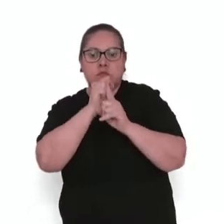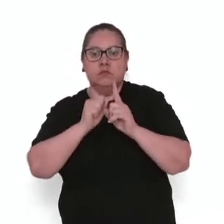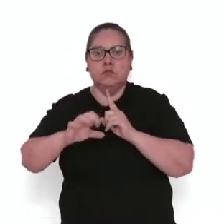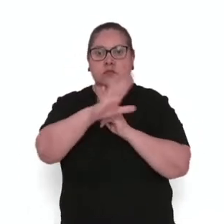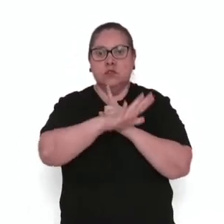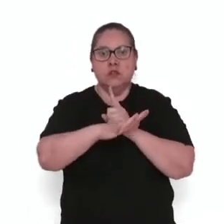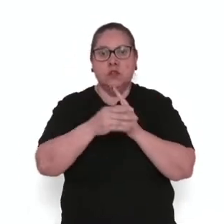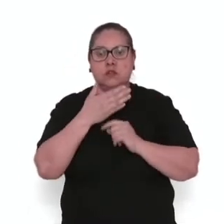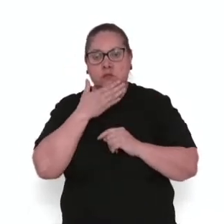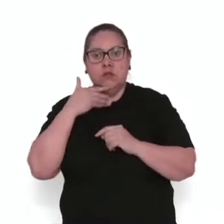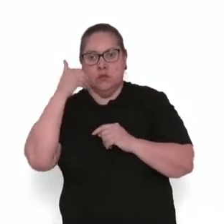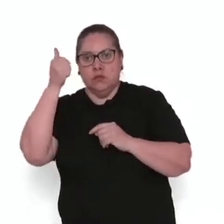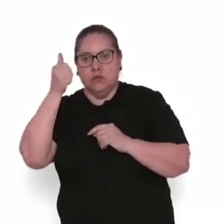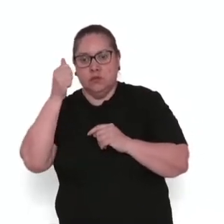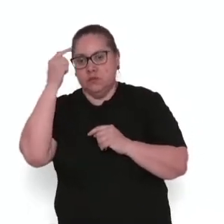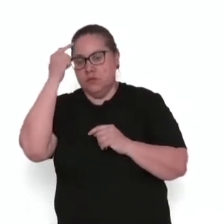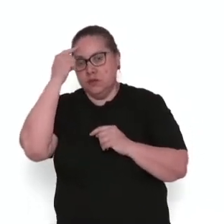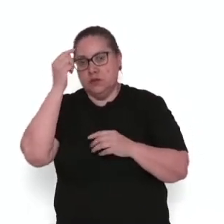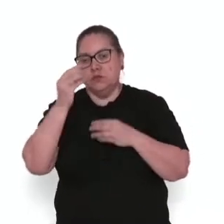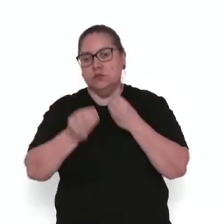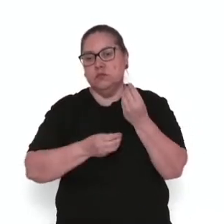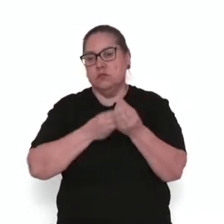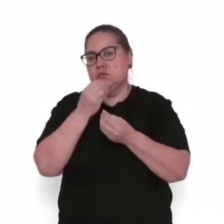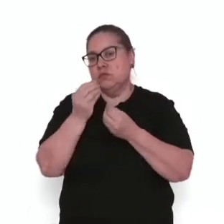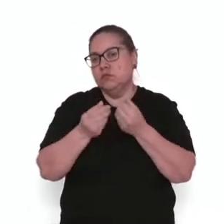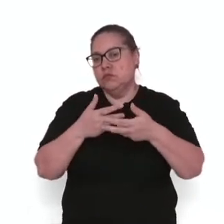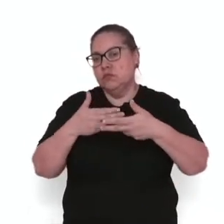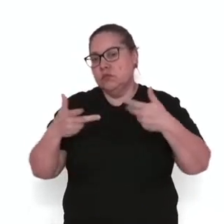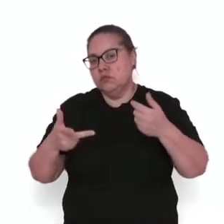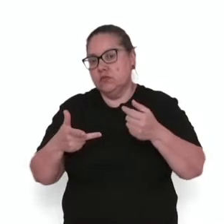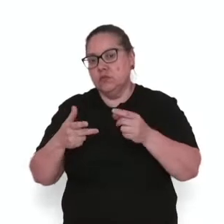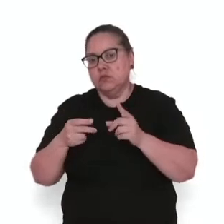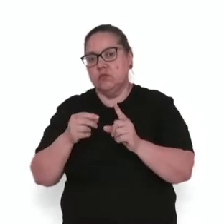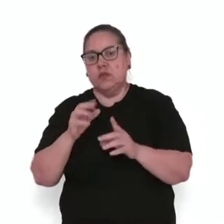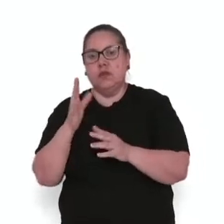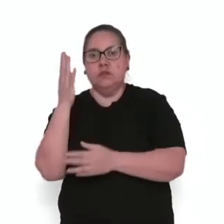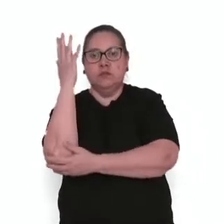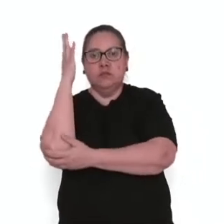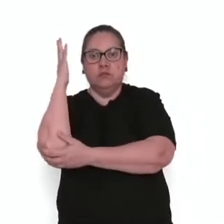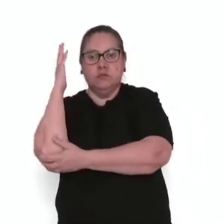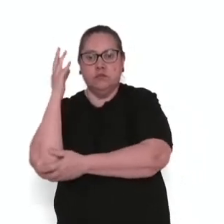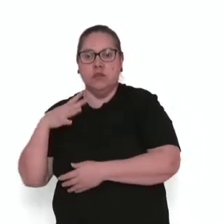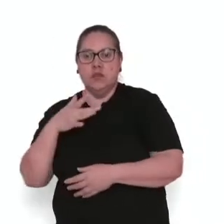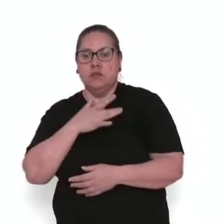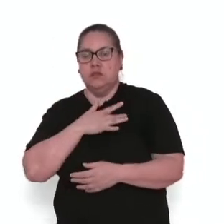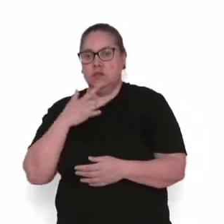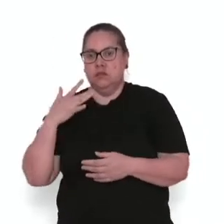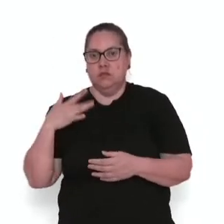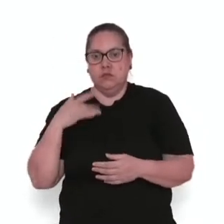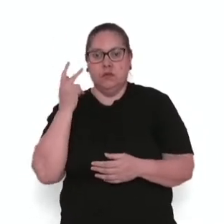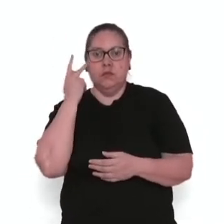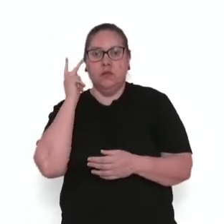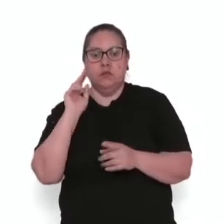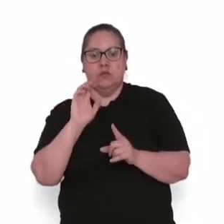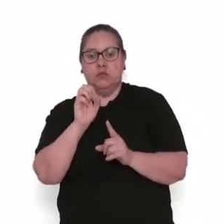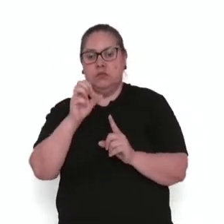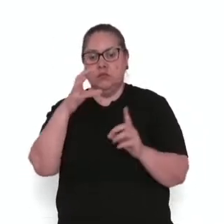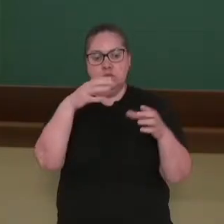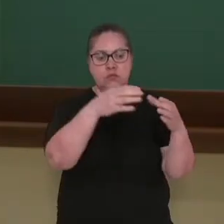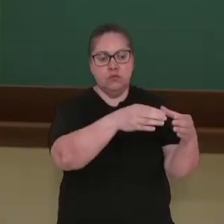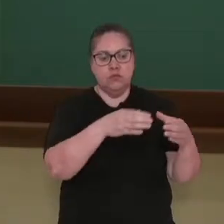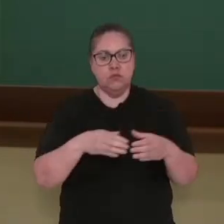tenho certeza que vocês conseguiram refletir um pouquinho sobre o assunto. E agora a gente vai falar de responsabilidade